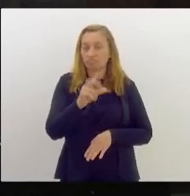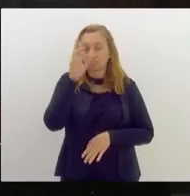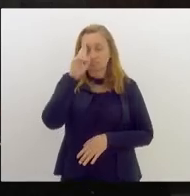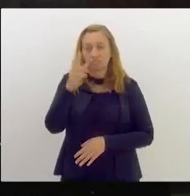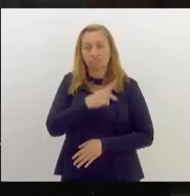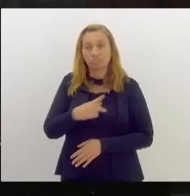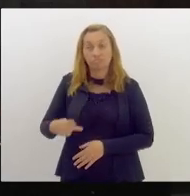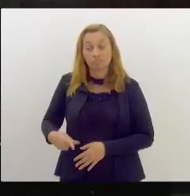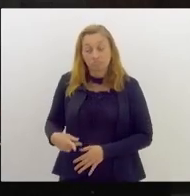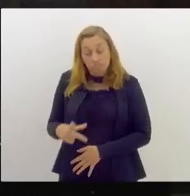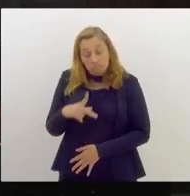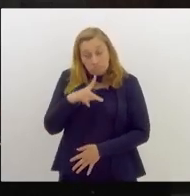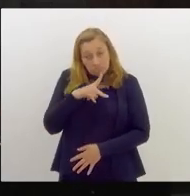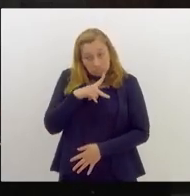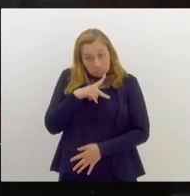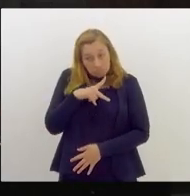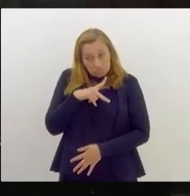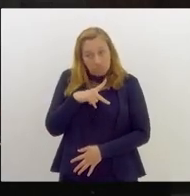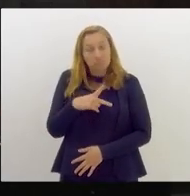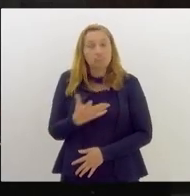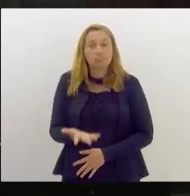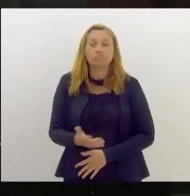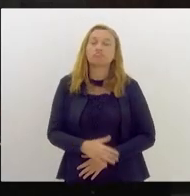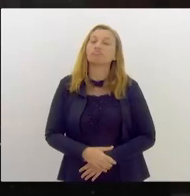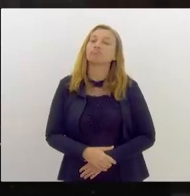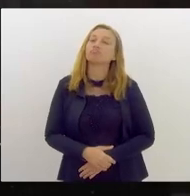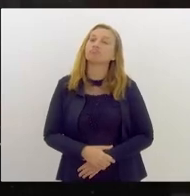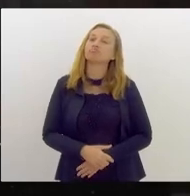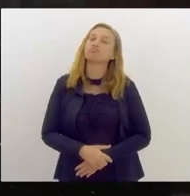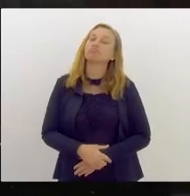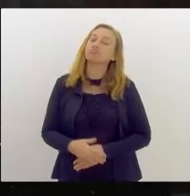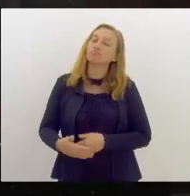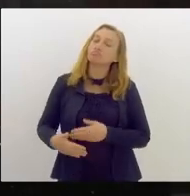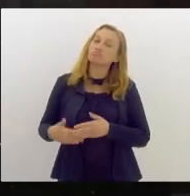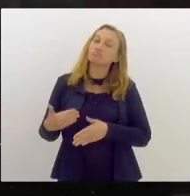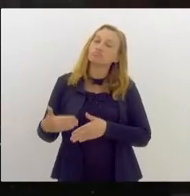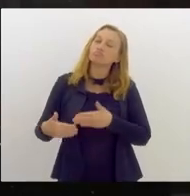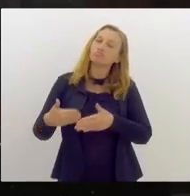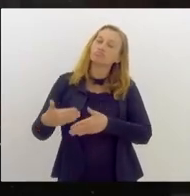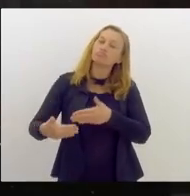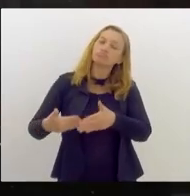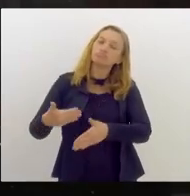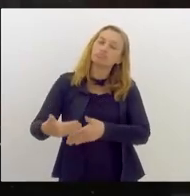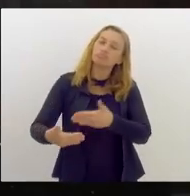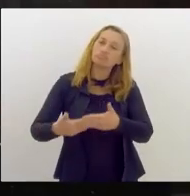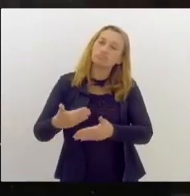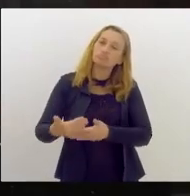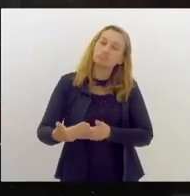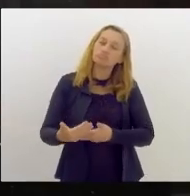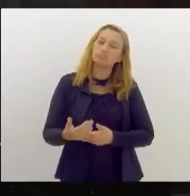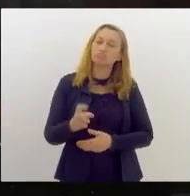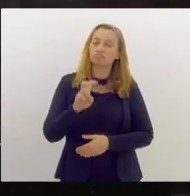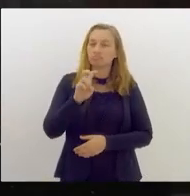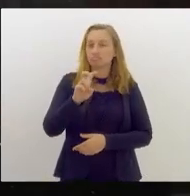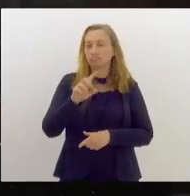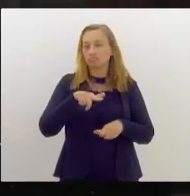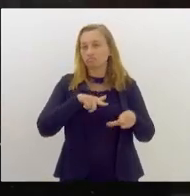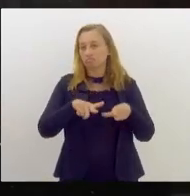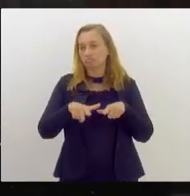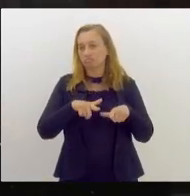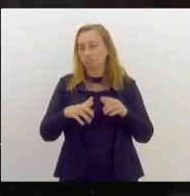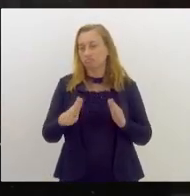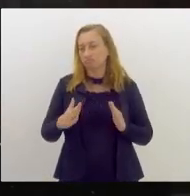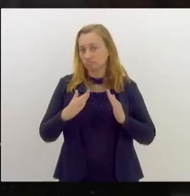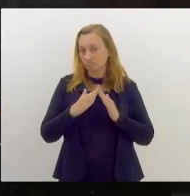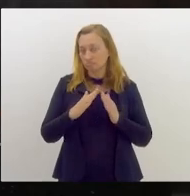em particular ao longo dos meus cinco mandatos